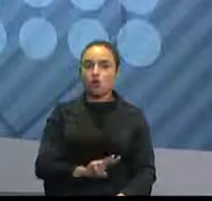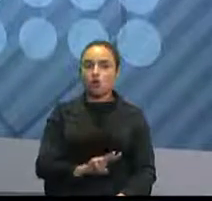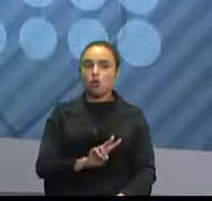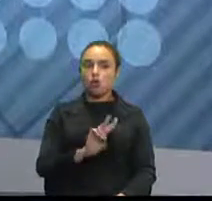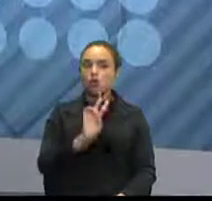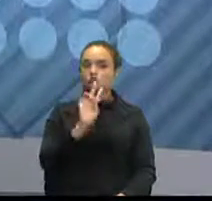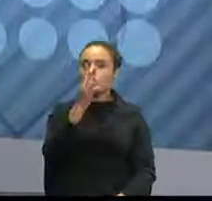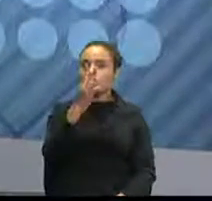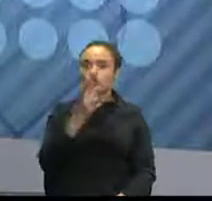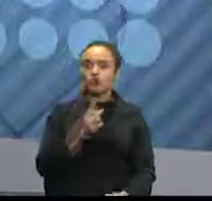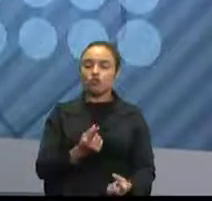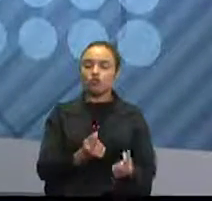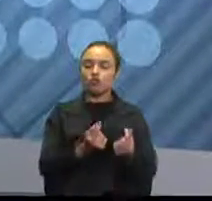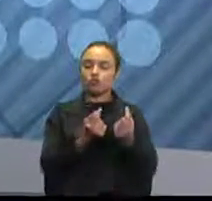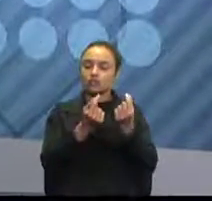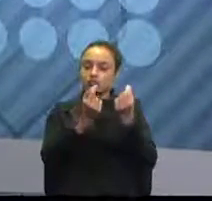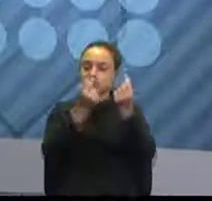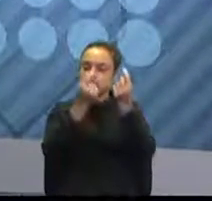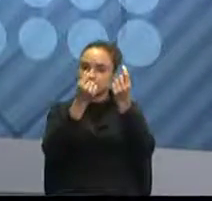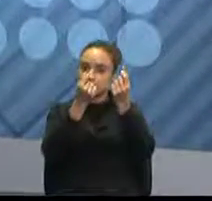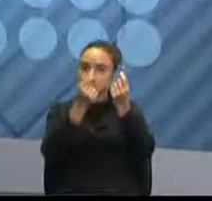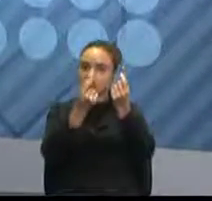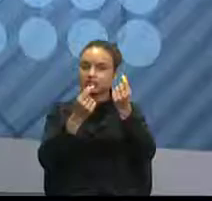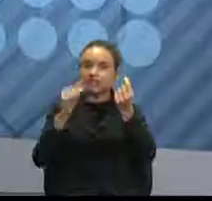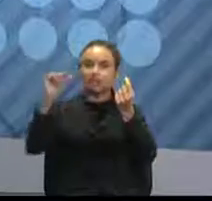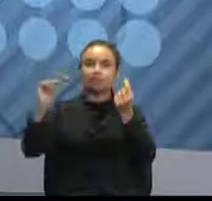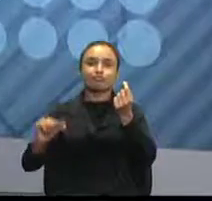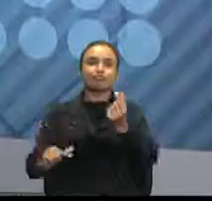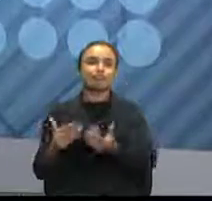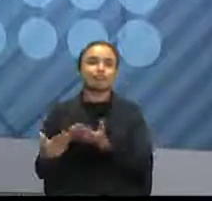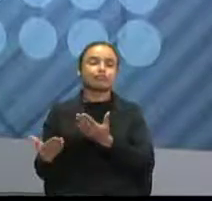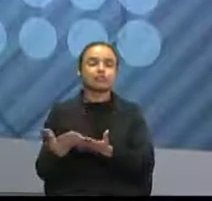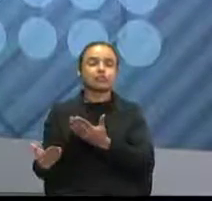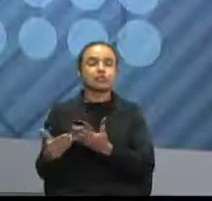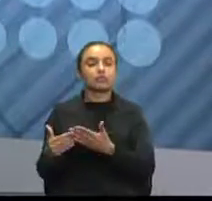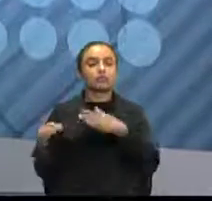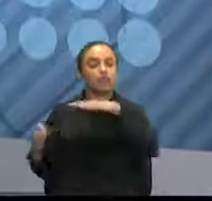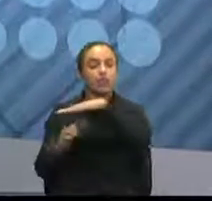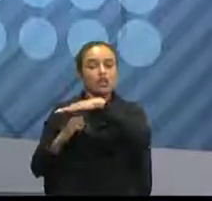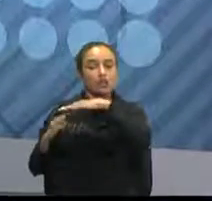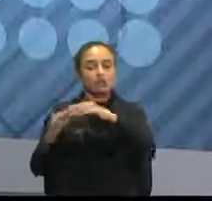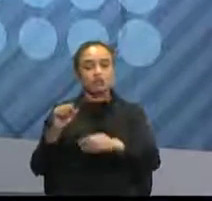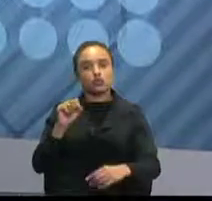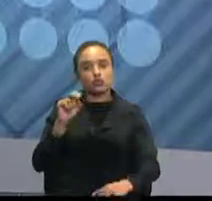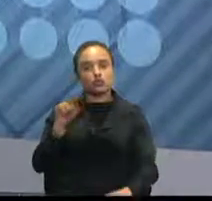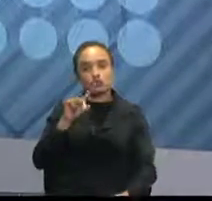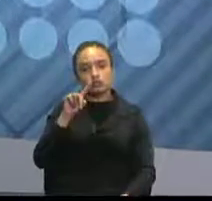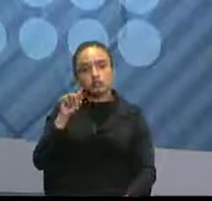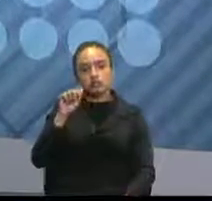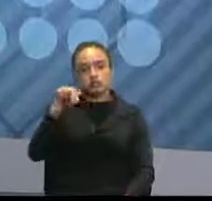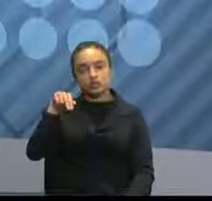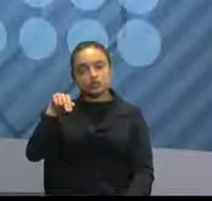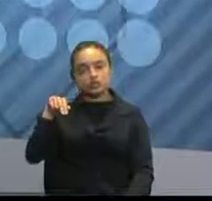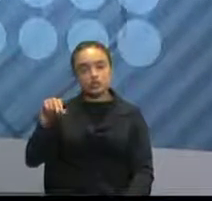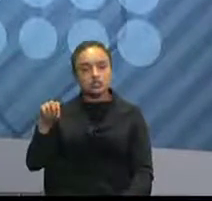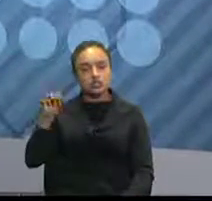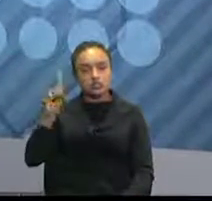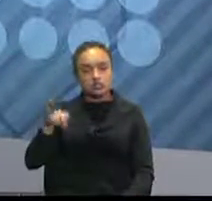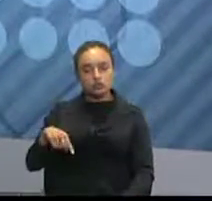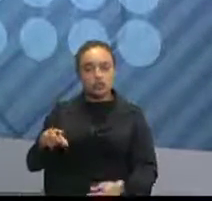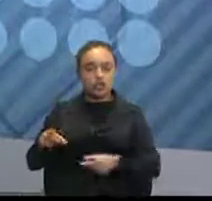empresas como a suzano que é uma empresa que tem suas sport1 lá celulose por exemplo